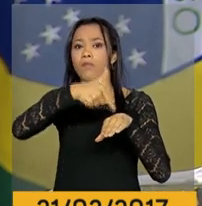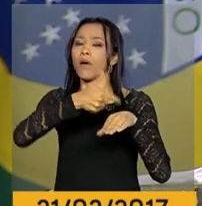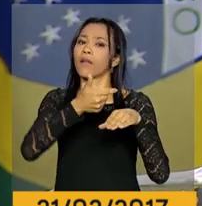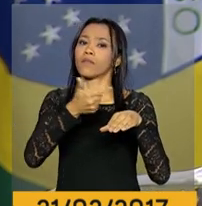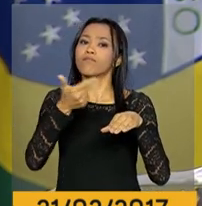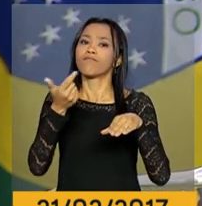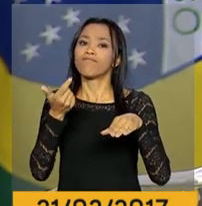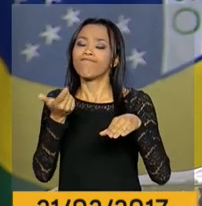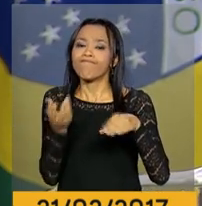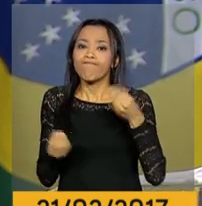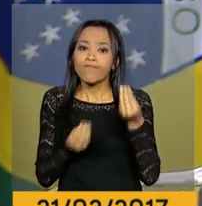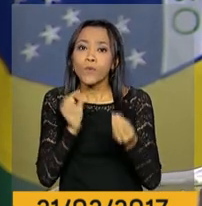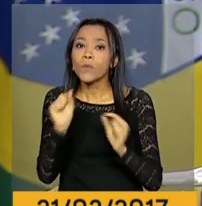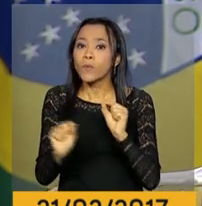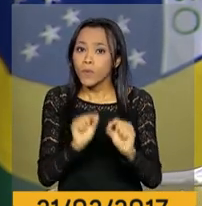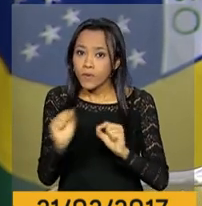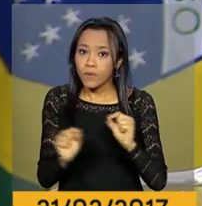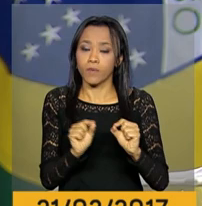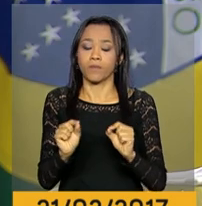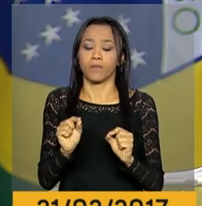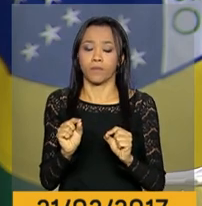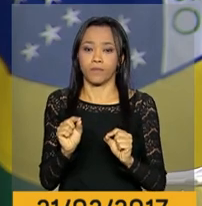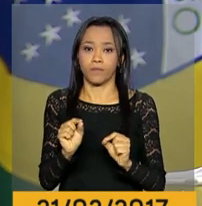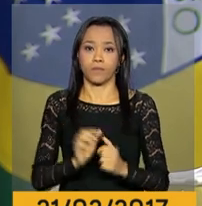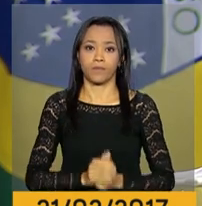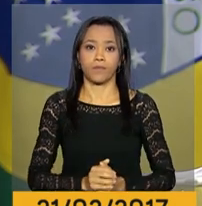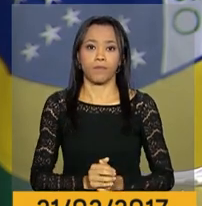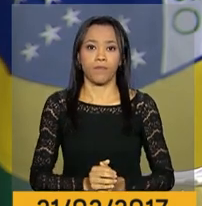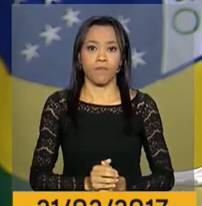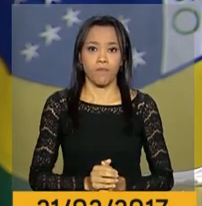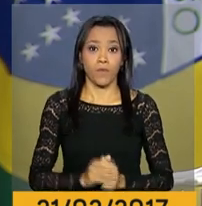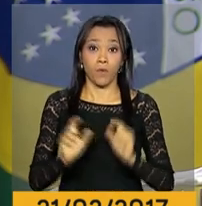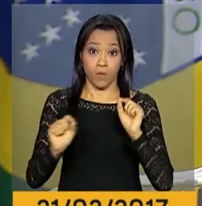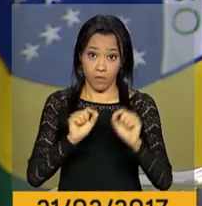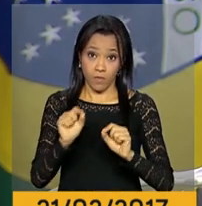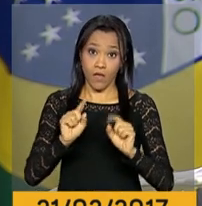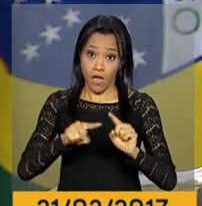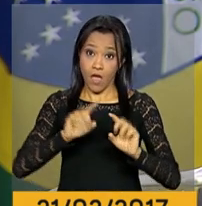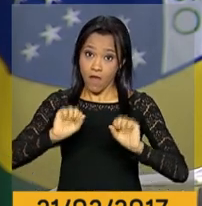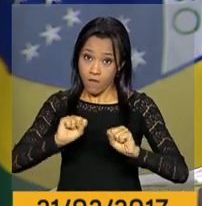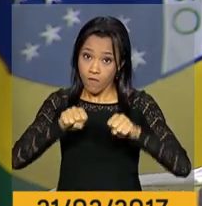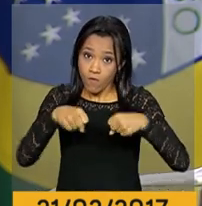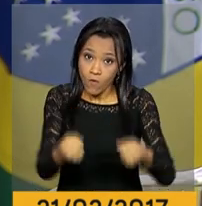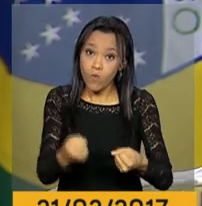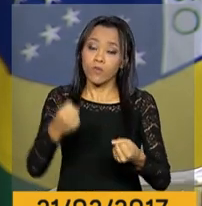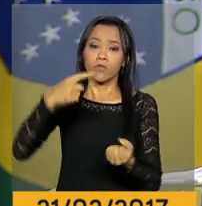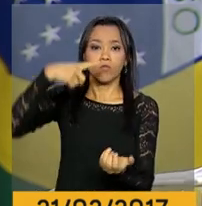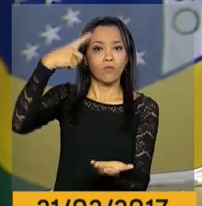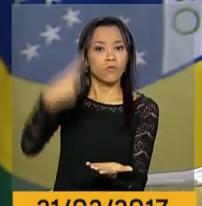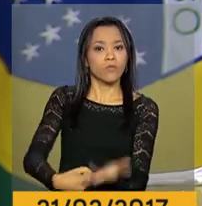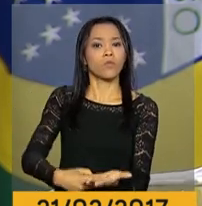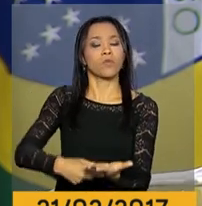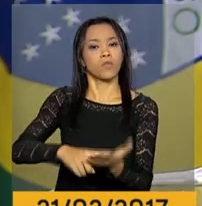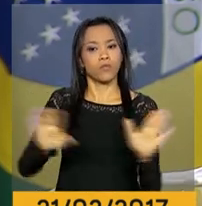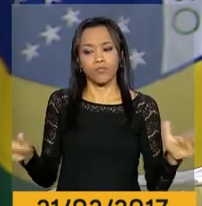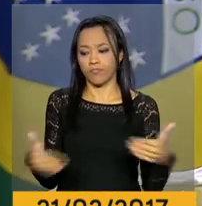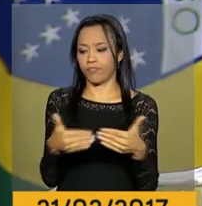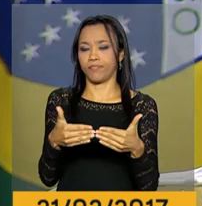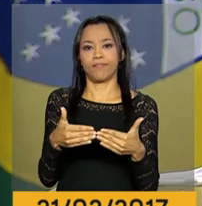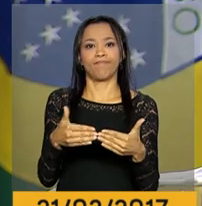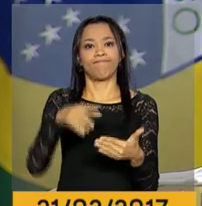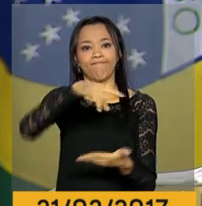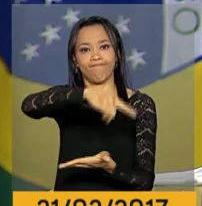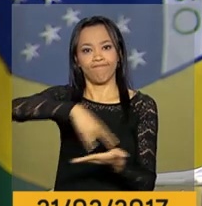estabeleceu ou seja o chamado a chamado reforço das Convenções coletivas de trabalho